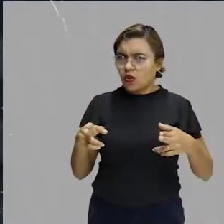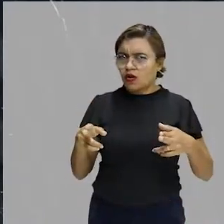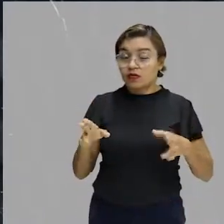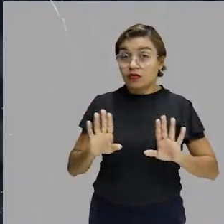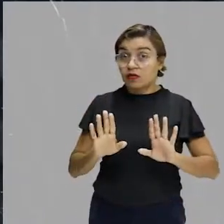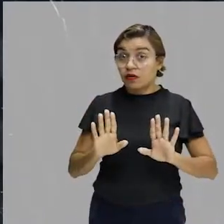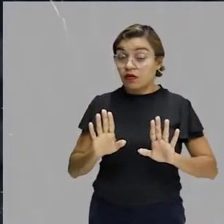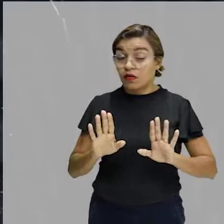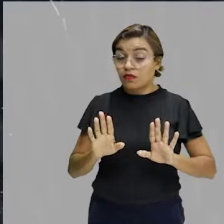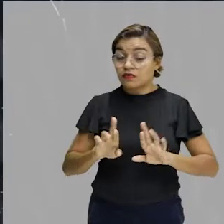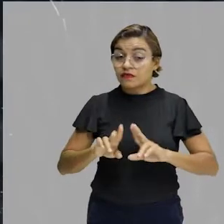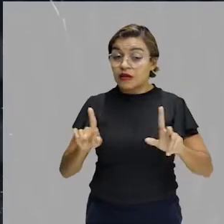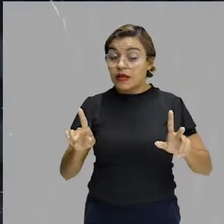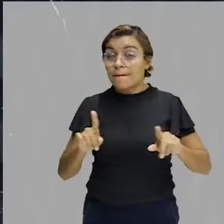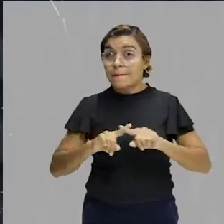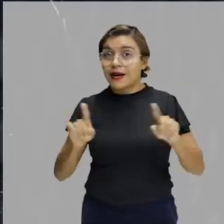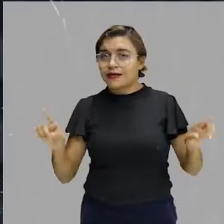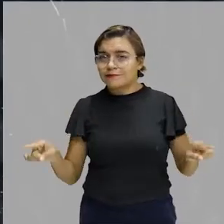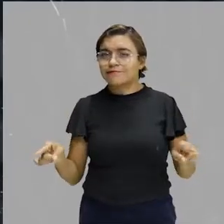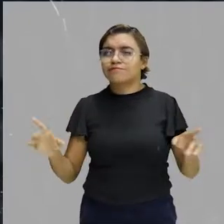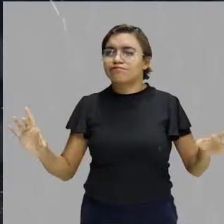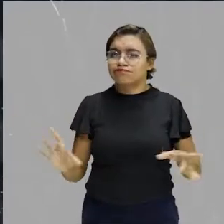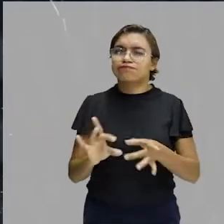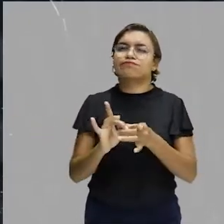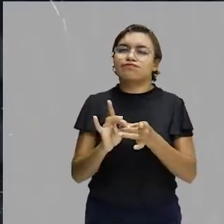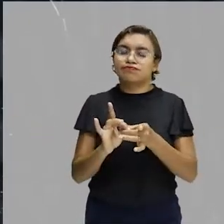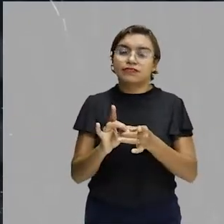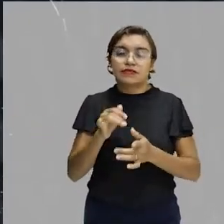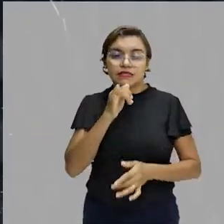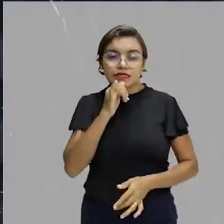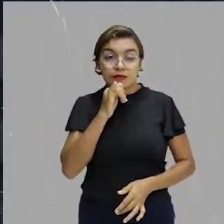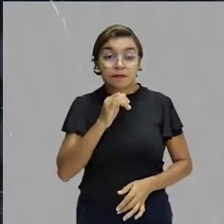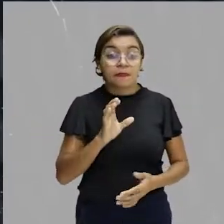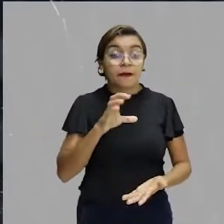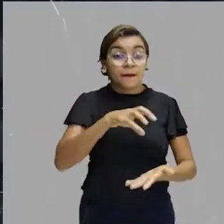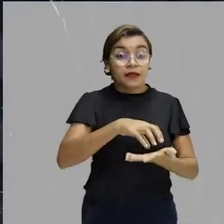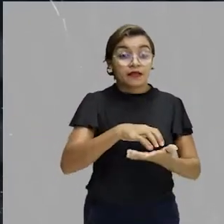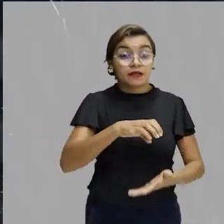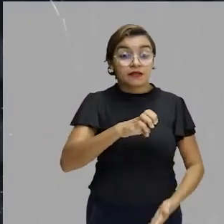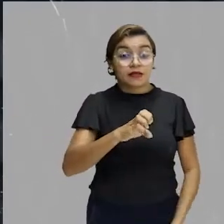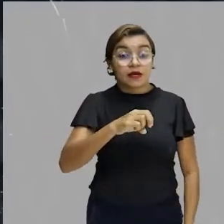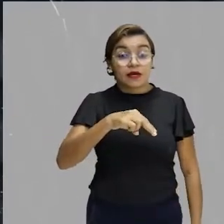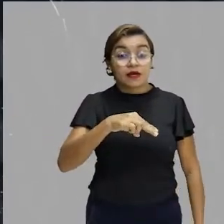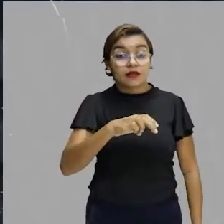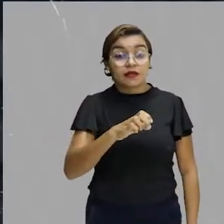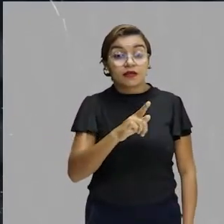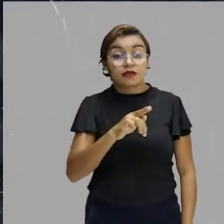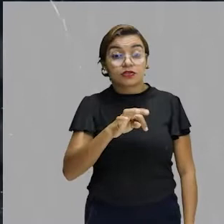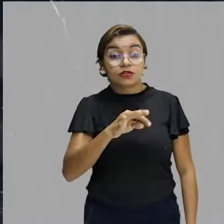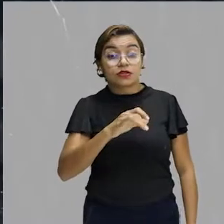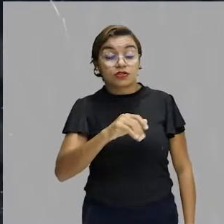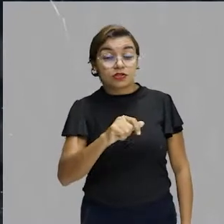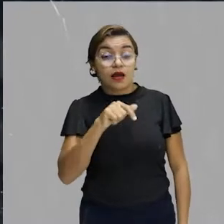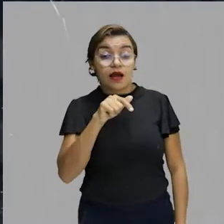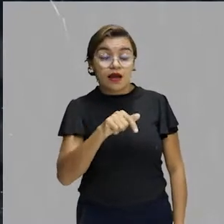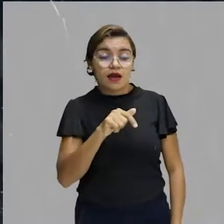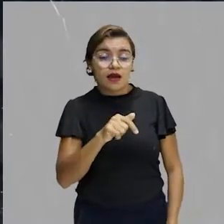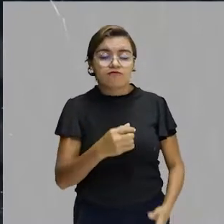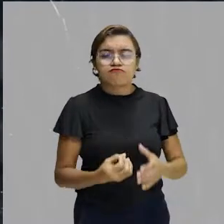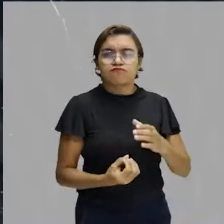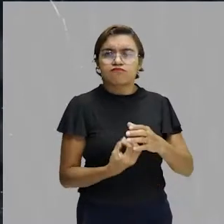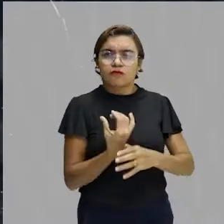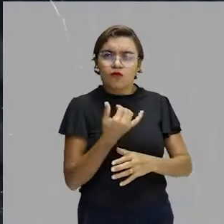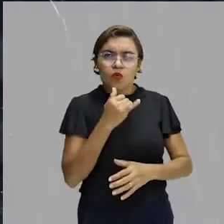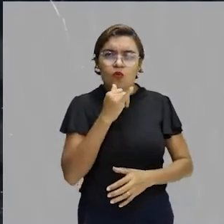É muito fácil de entender. Vamos relembrar. Matriz energética leva em conta todas as fontes de